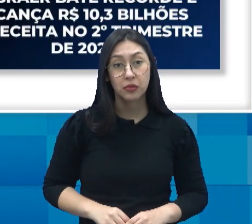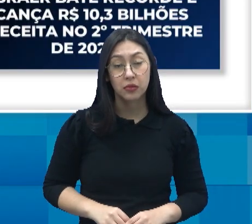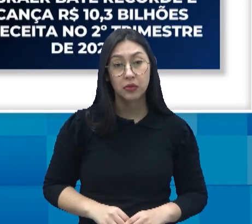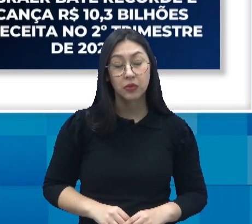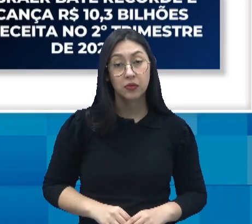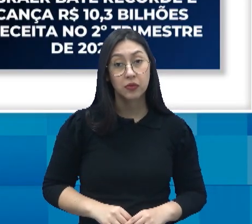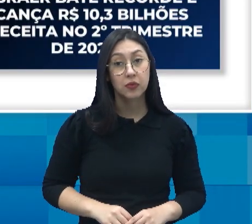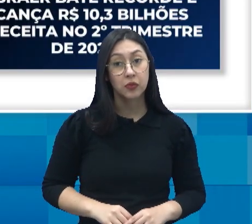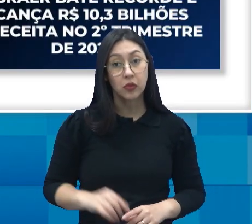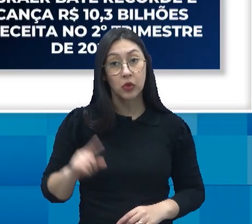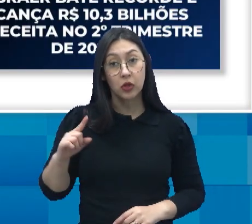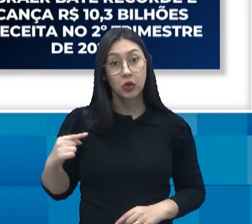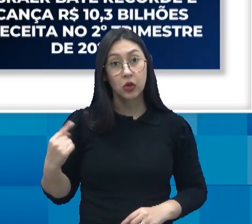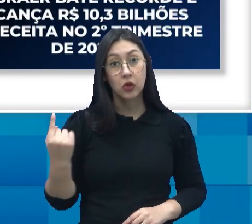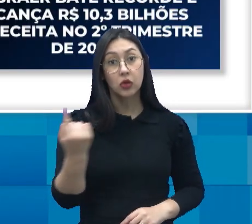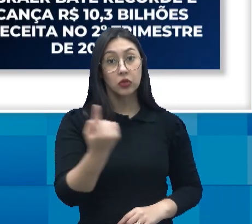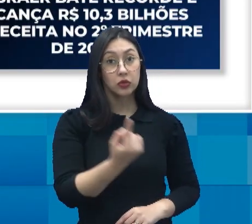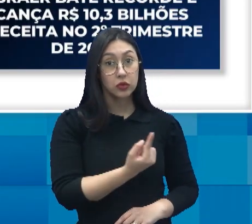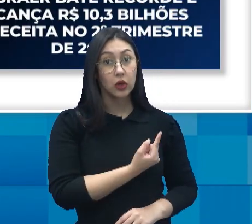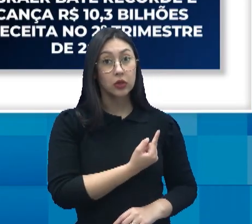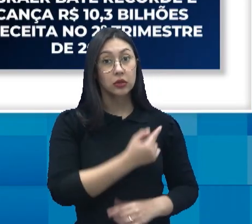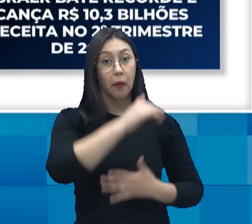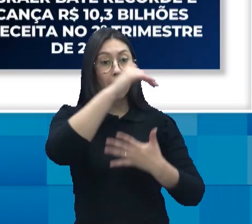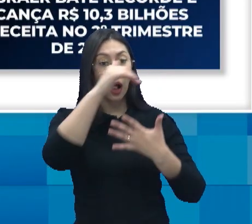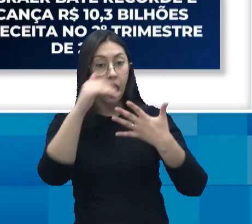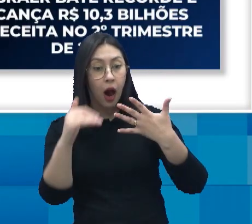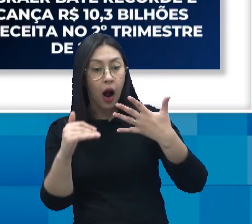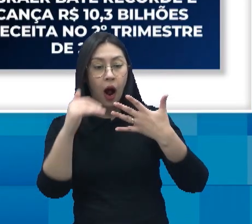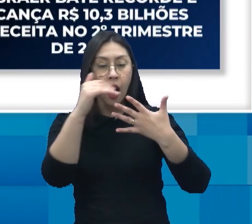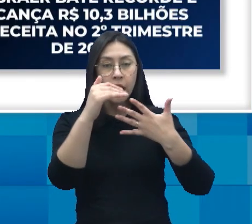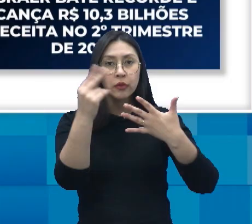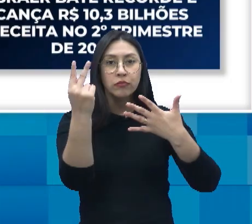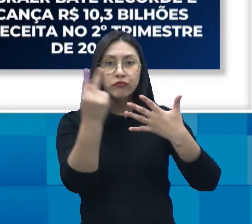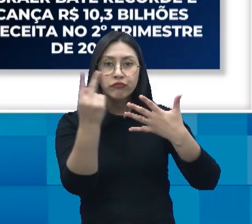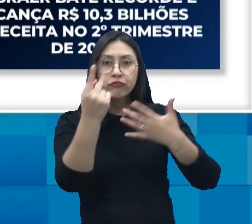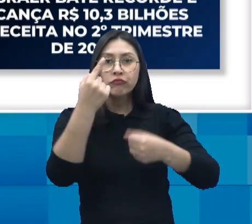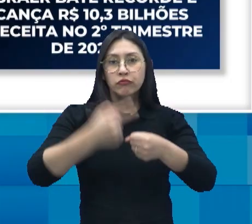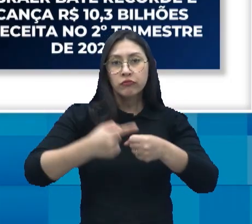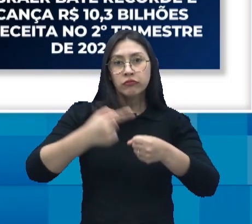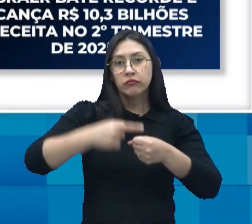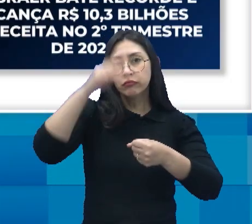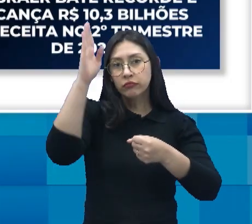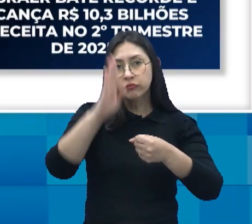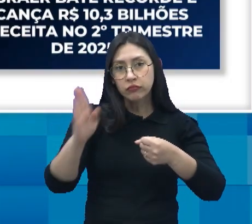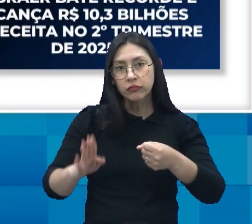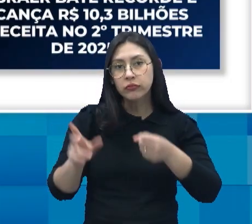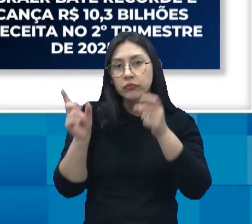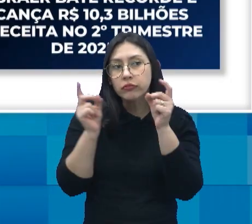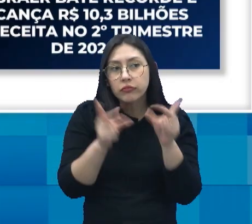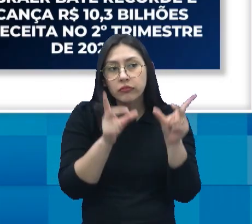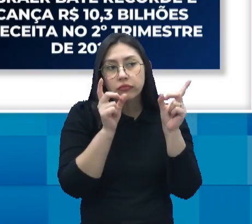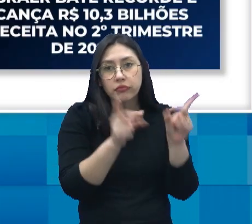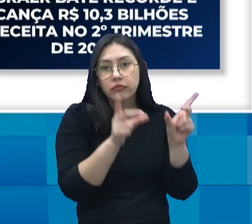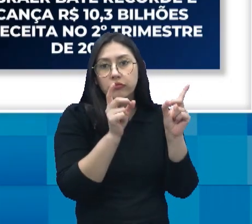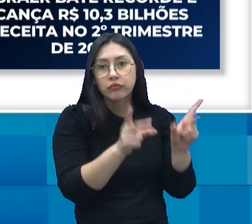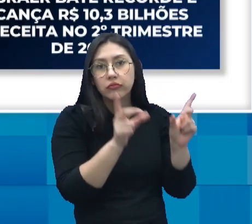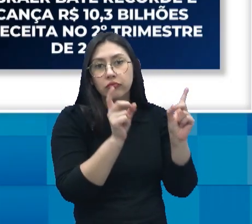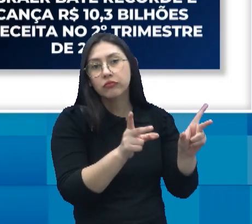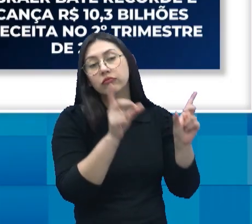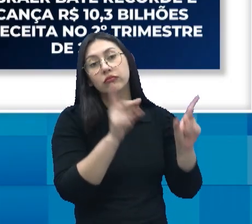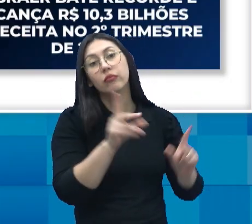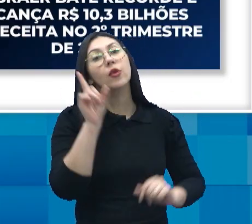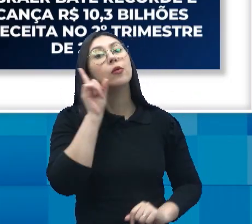Nós somos a segunda cidade do país que mais exporta aos Estados